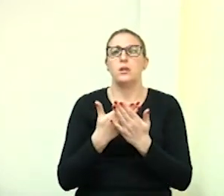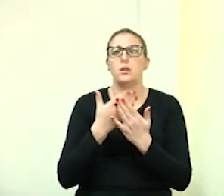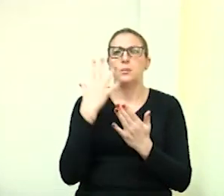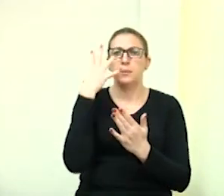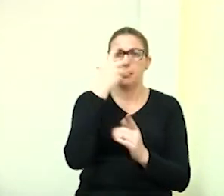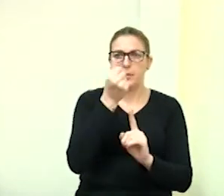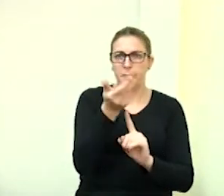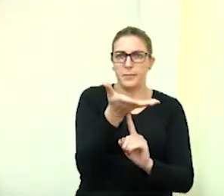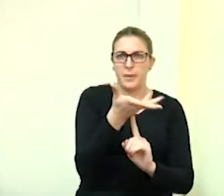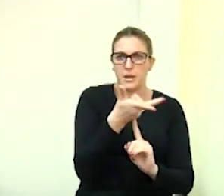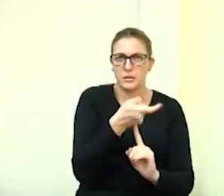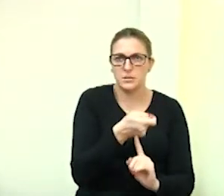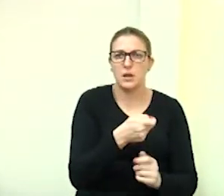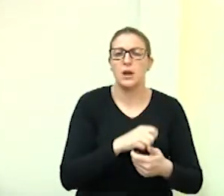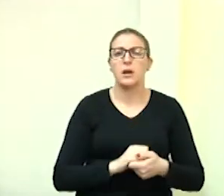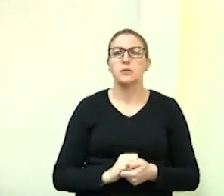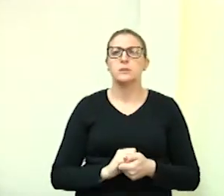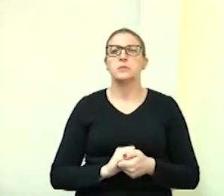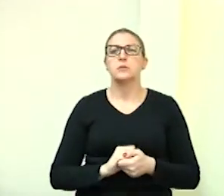é músico